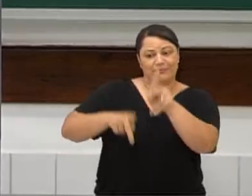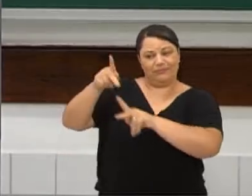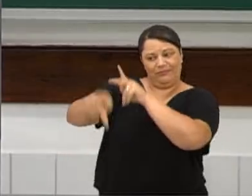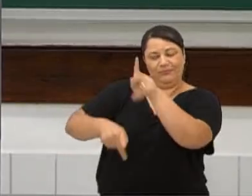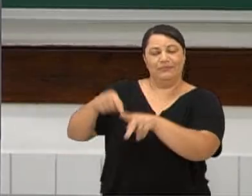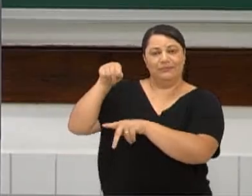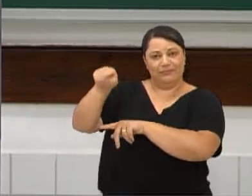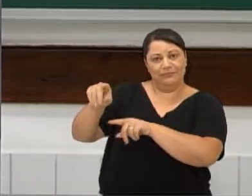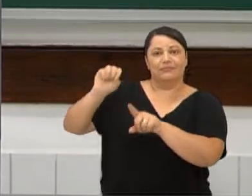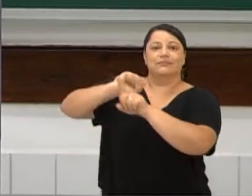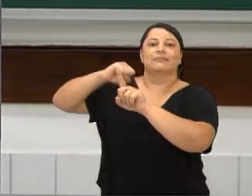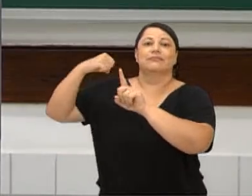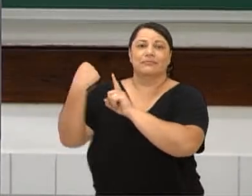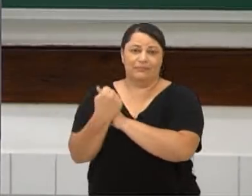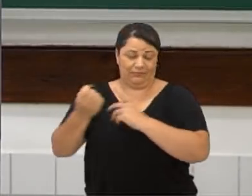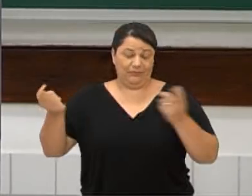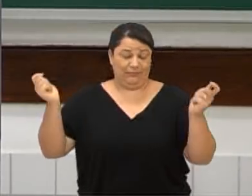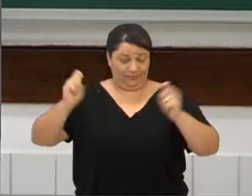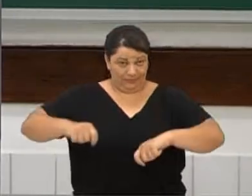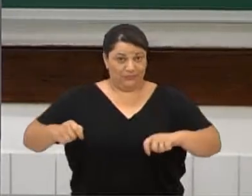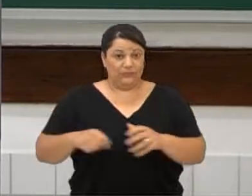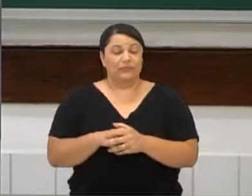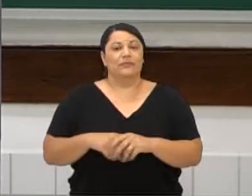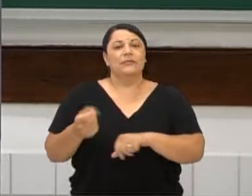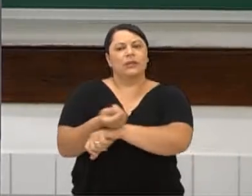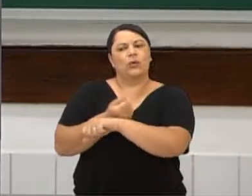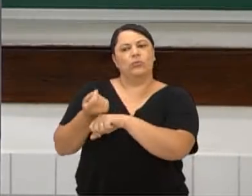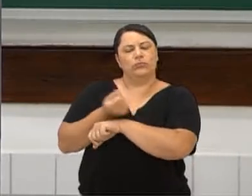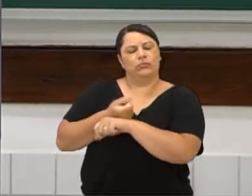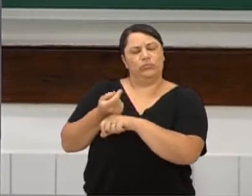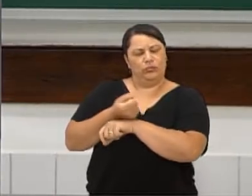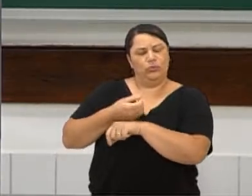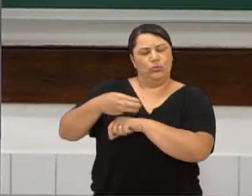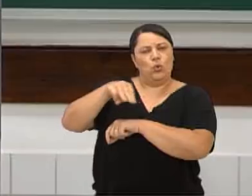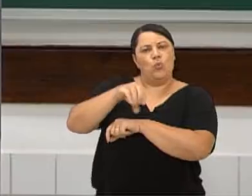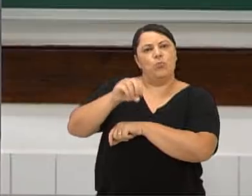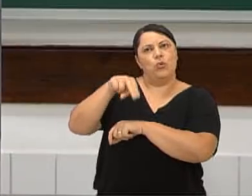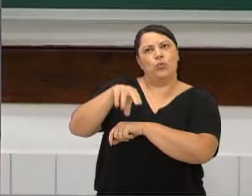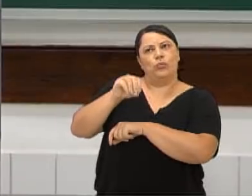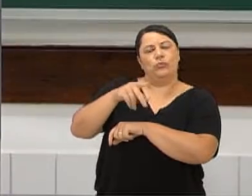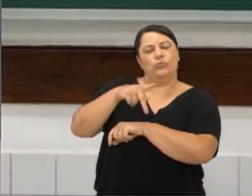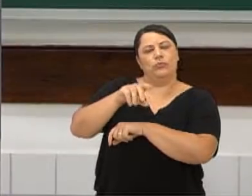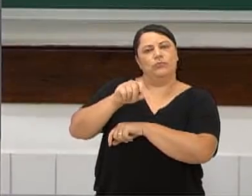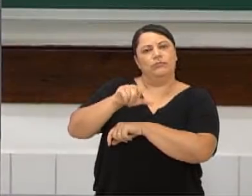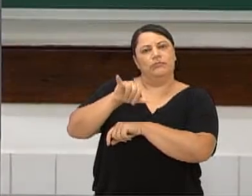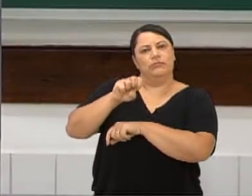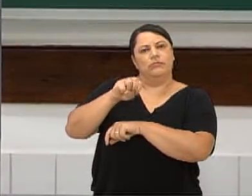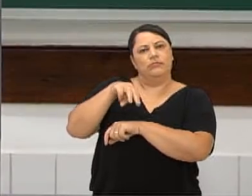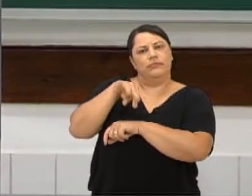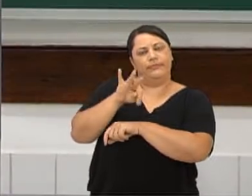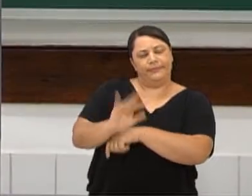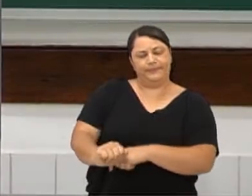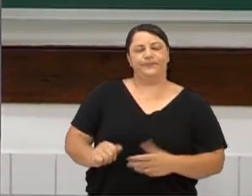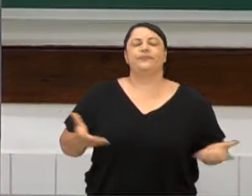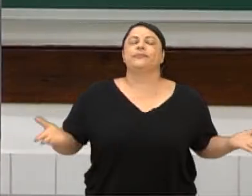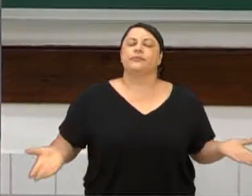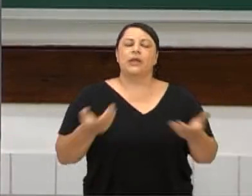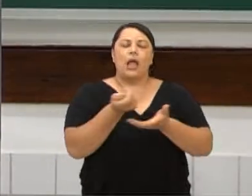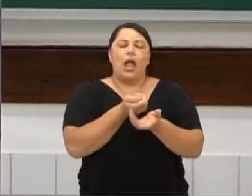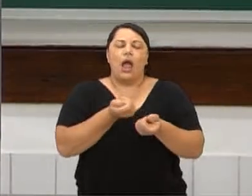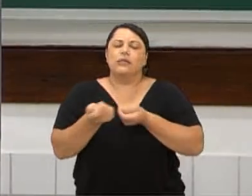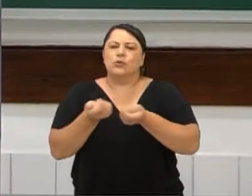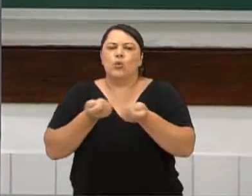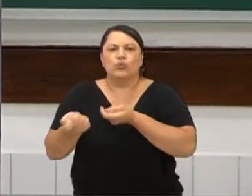para as sociedades. Isso é o que? O capitalismo monopolista, essas empresas que controlavam certas áreas. E nós